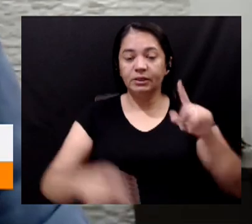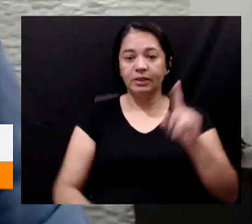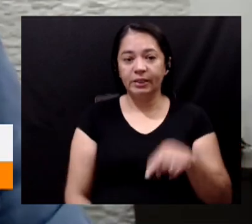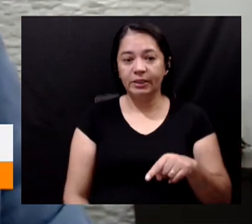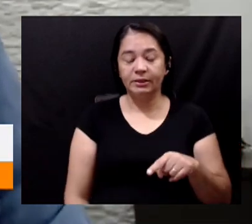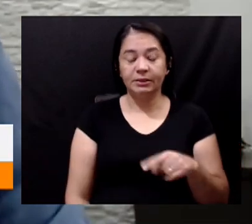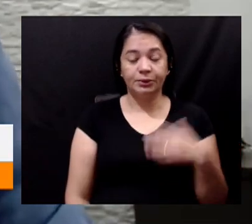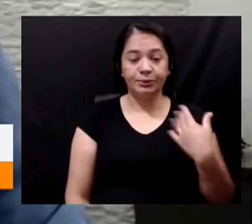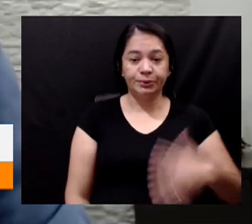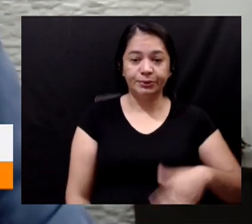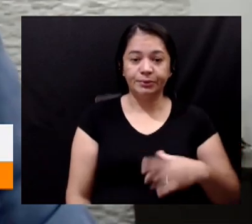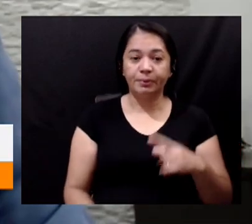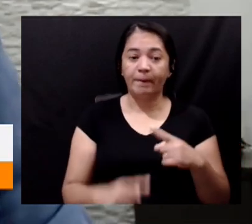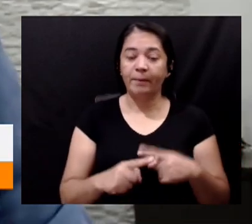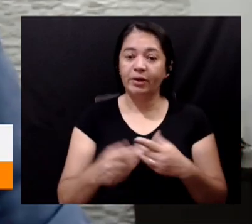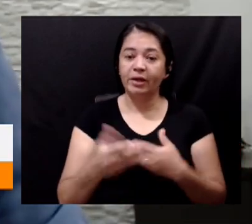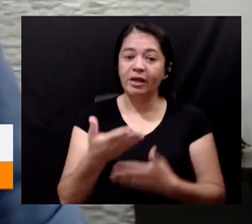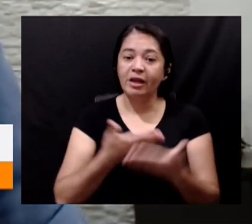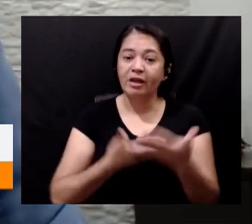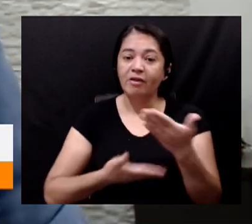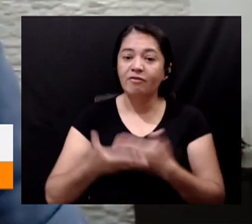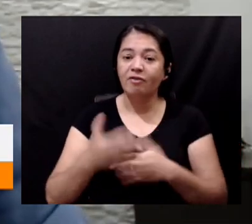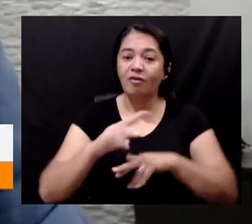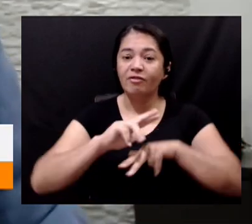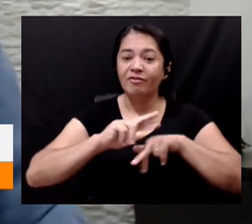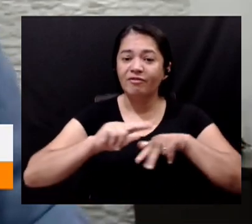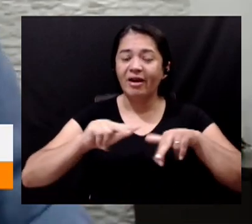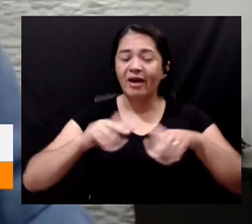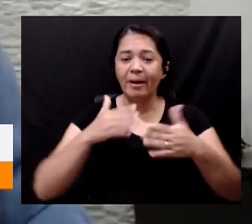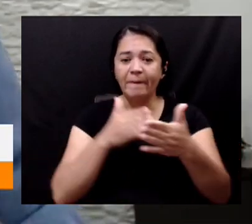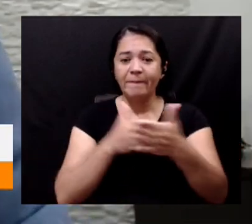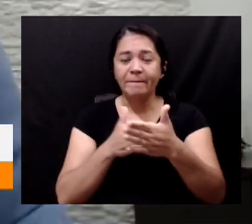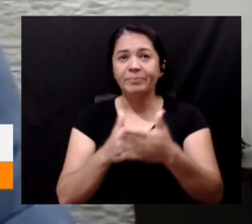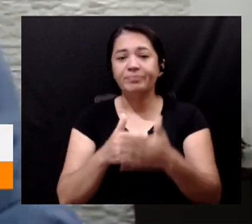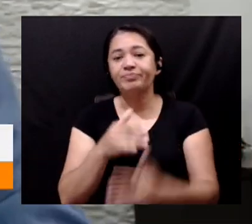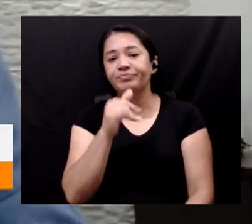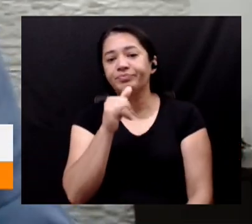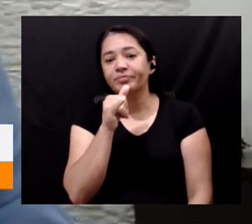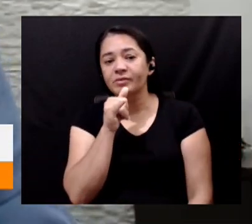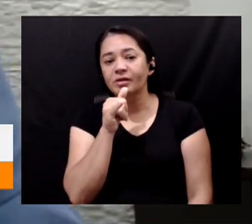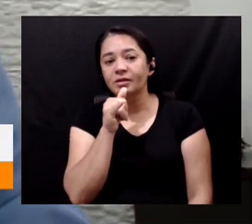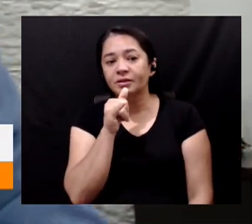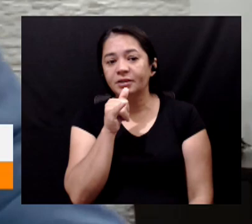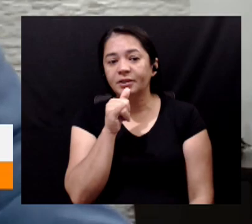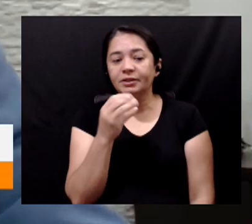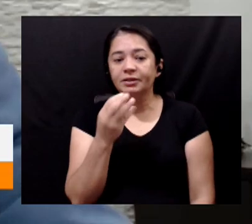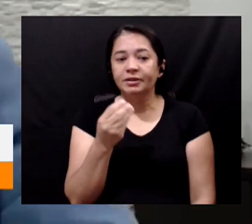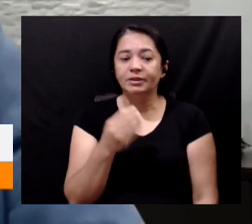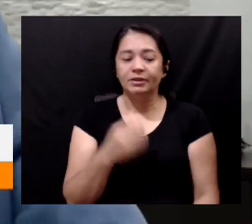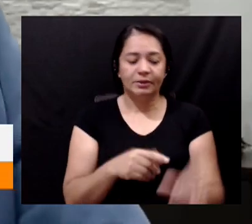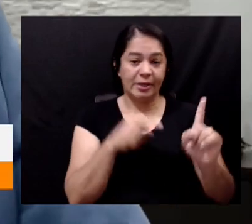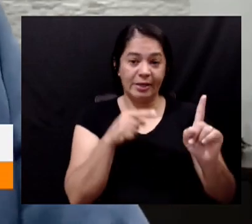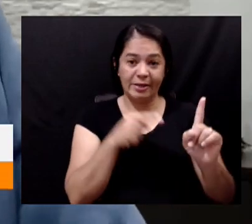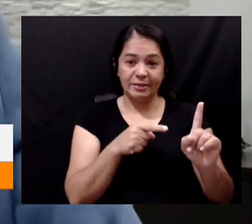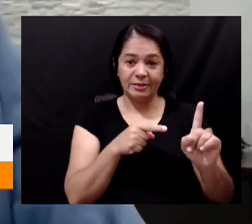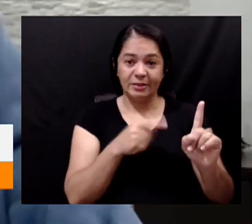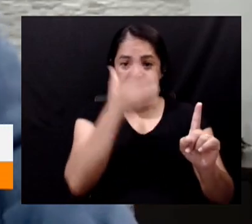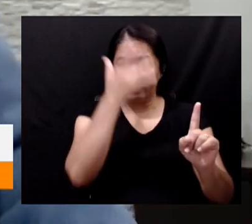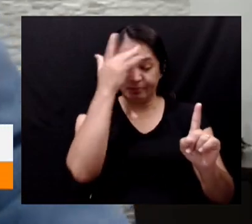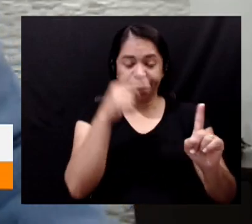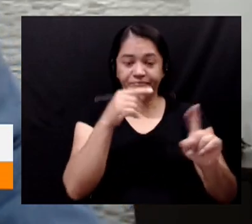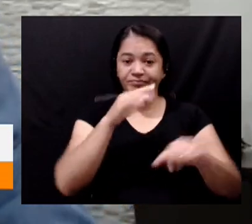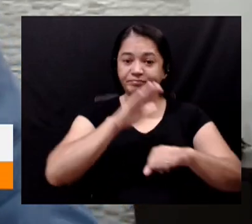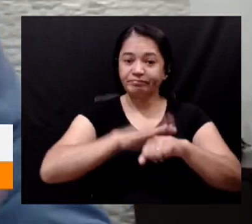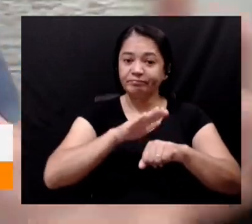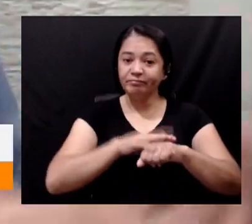você quebrar várias barreiras, né? Nós temos, por exemplo, que existe um sujeito criando um conteúdo, digamos que do outro lado